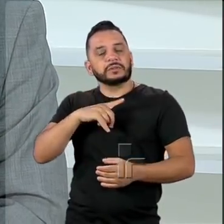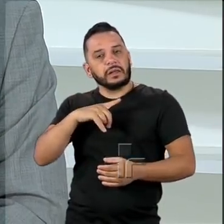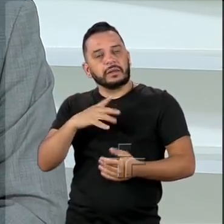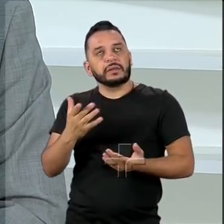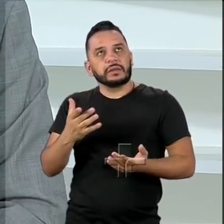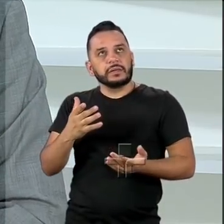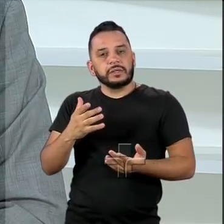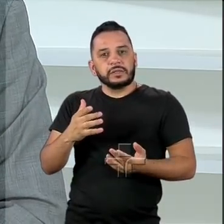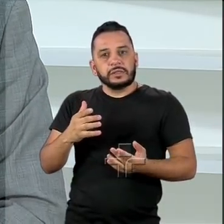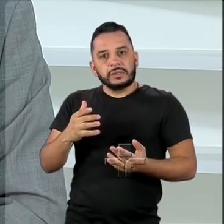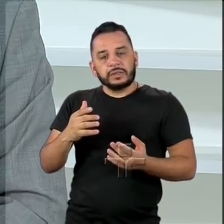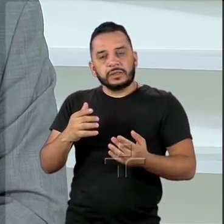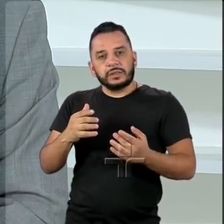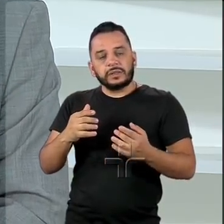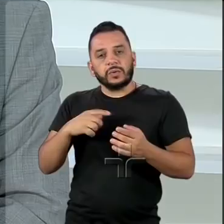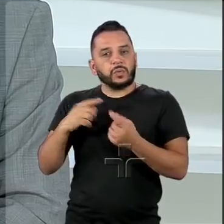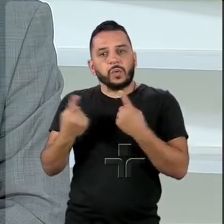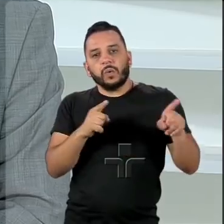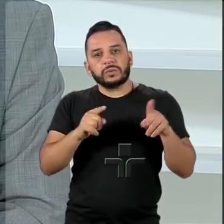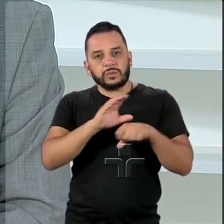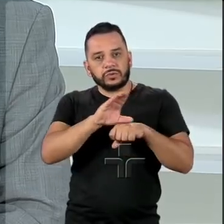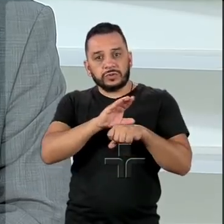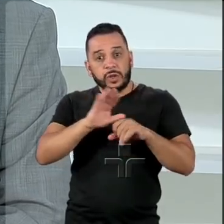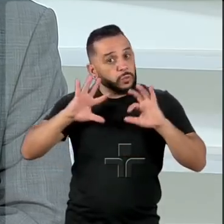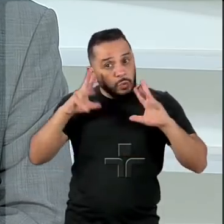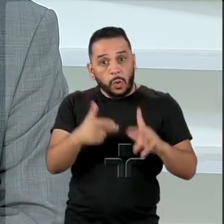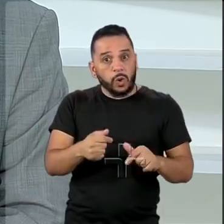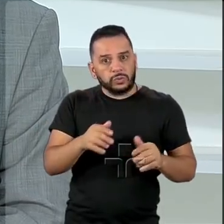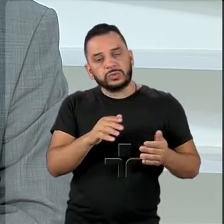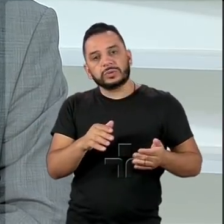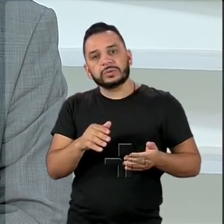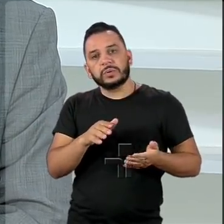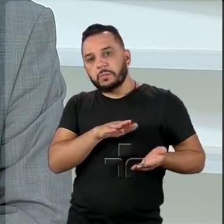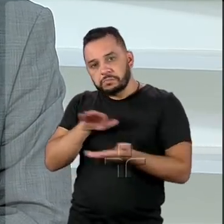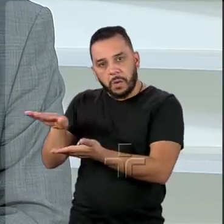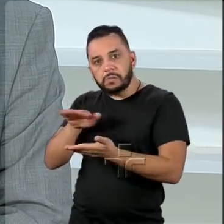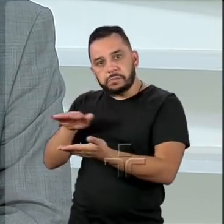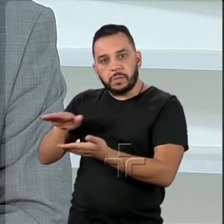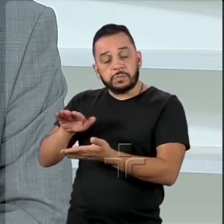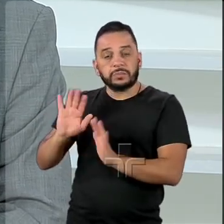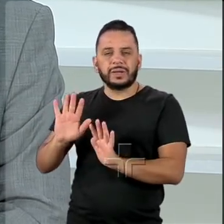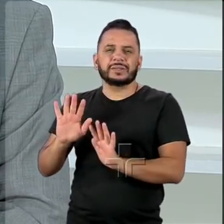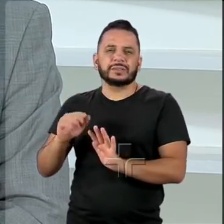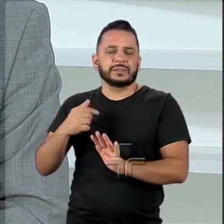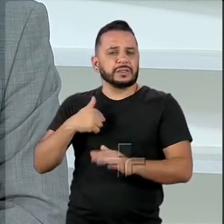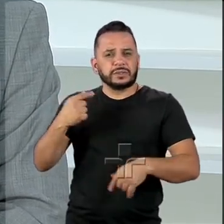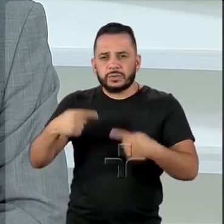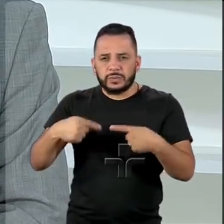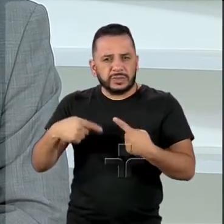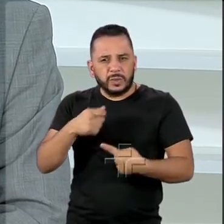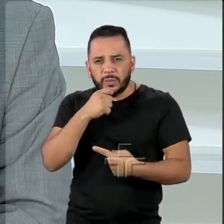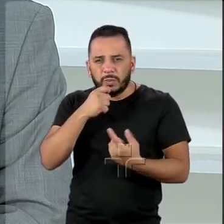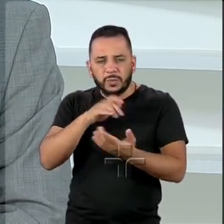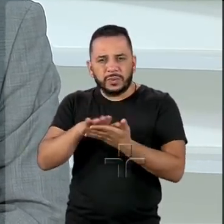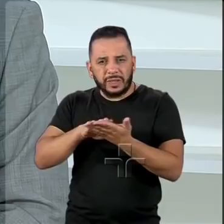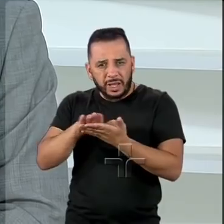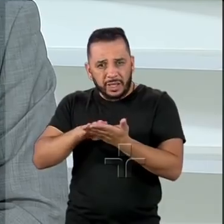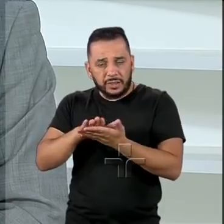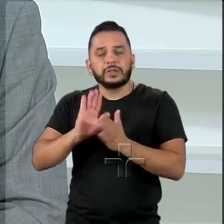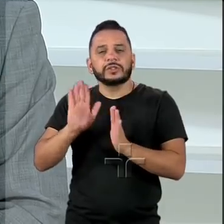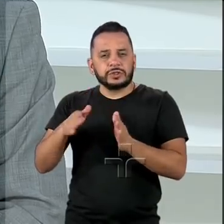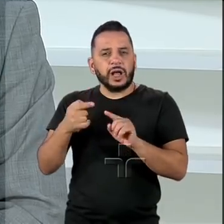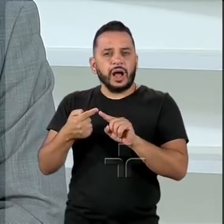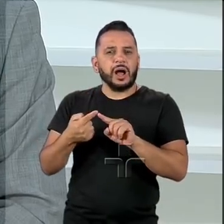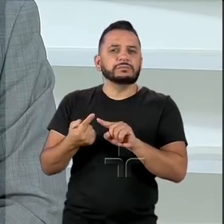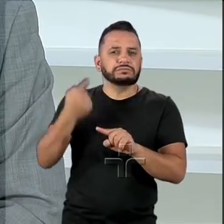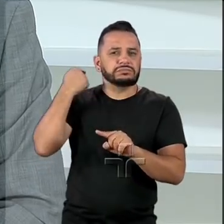direito constitucional, mas enquanto essa discussão não existe, até existiu já, por proposta até do